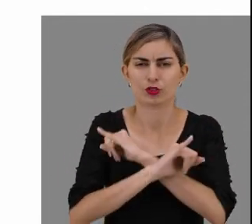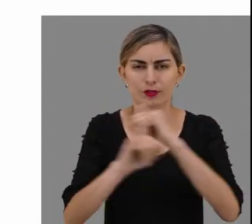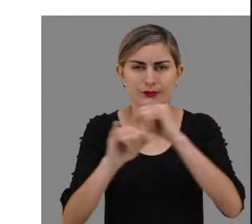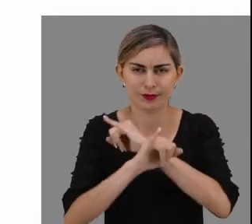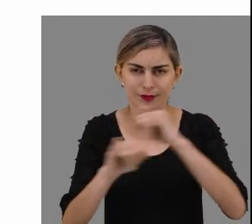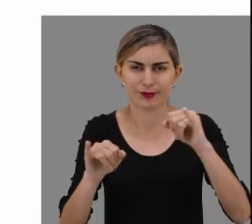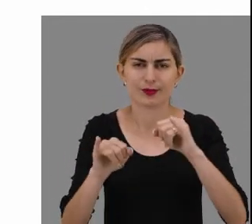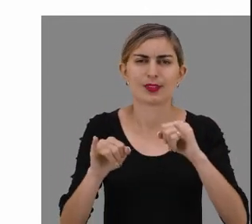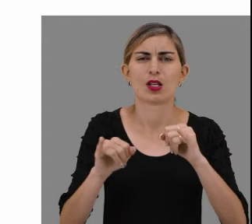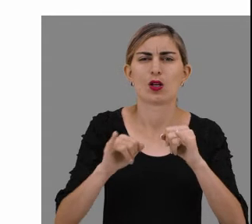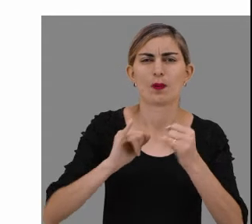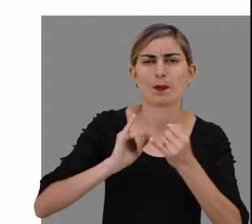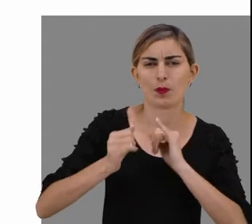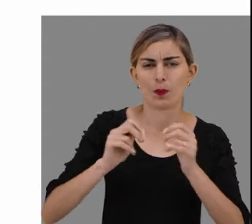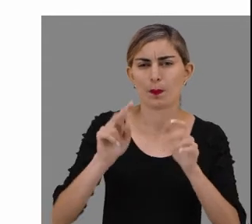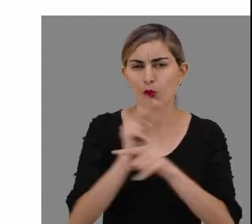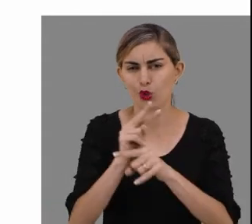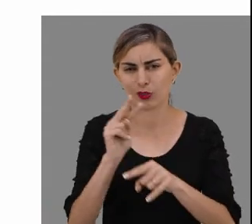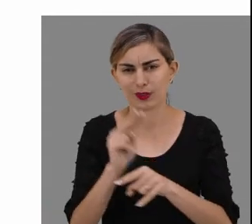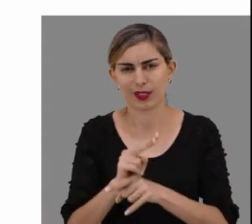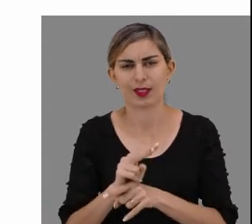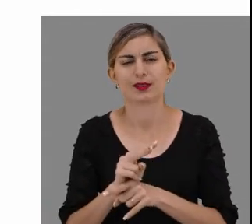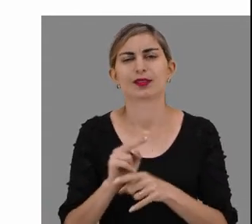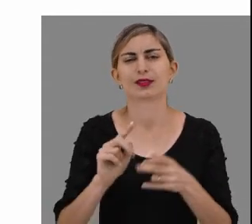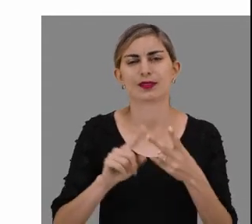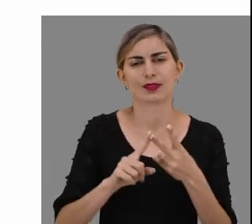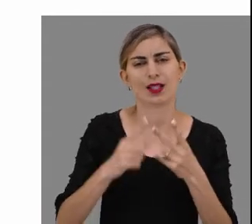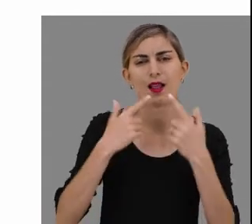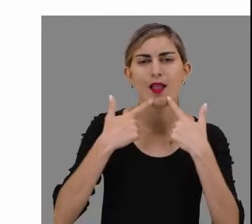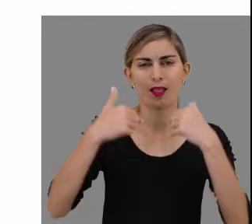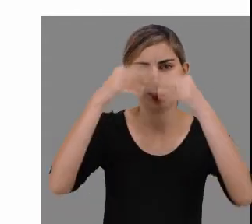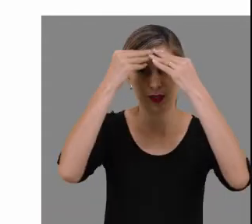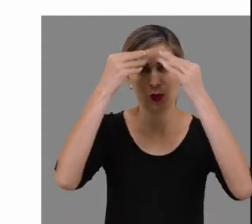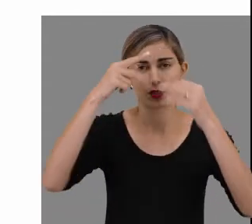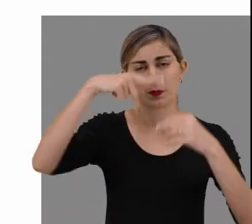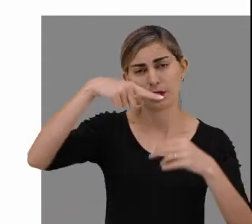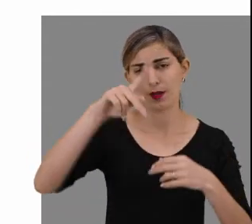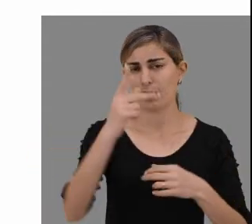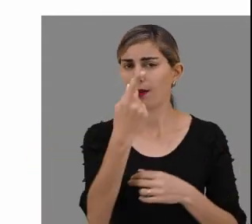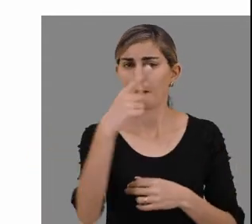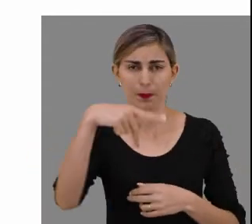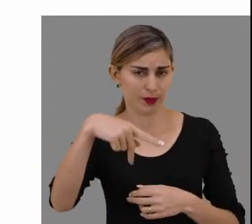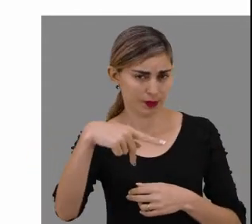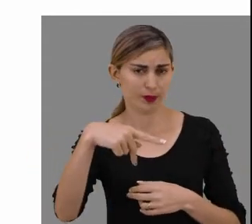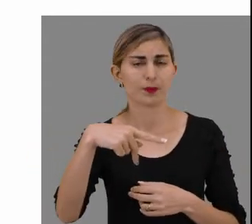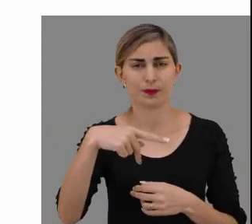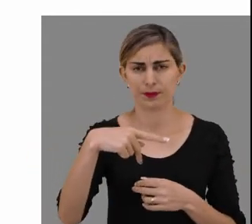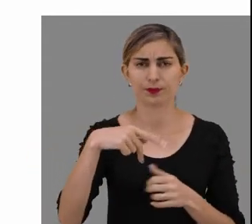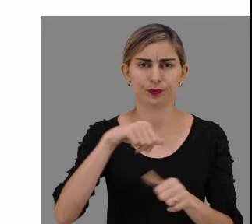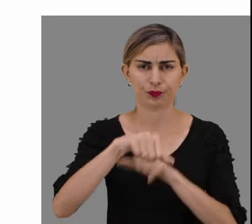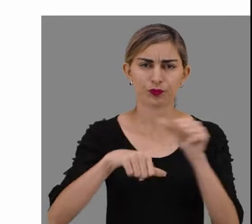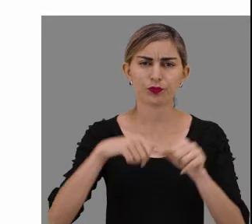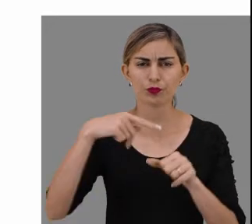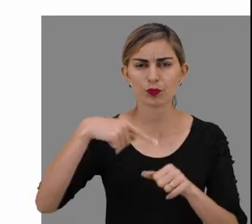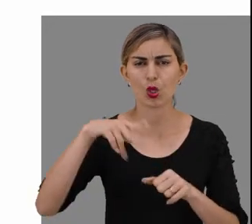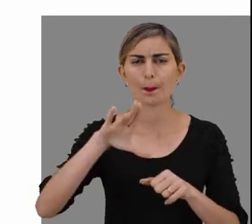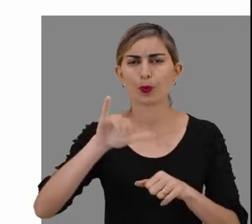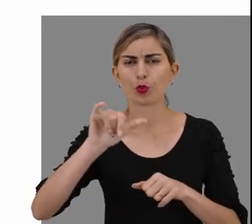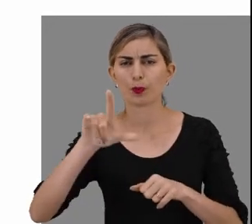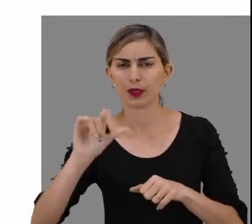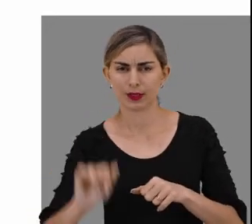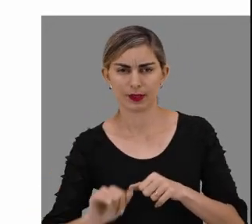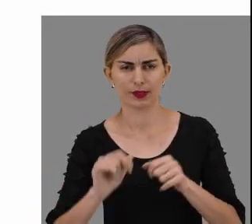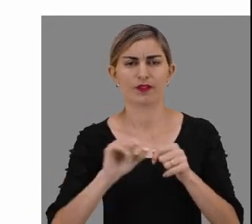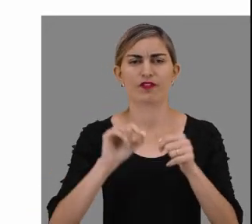dos modificadores de acesso public, protect e private na nossa linguagem PHP. O modificador de acesso